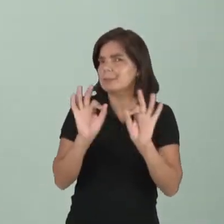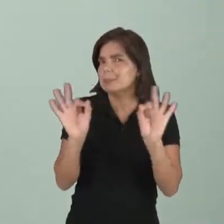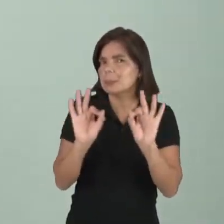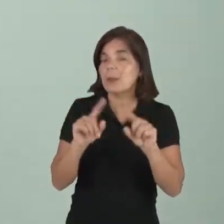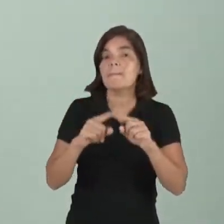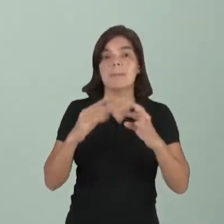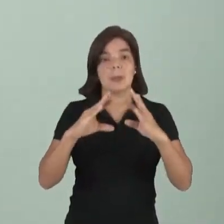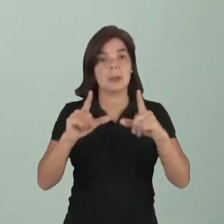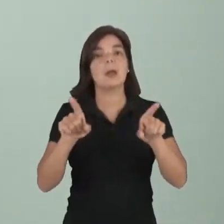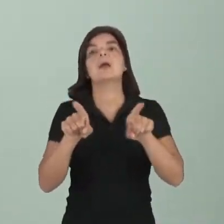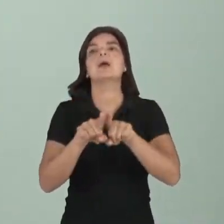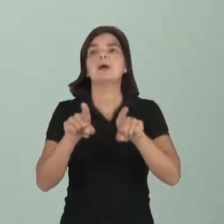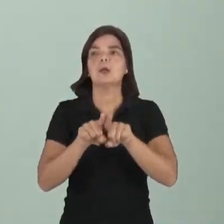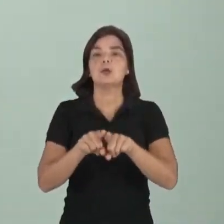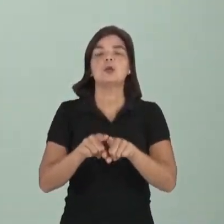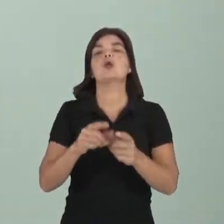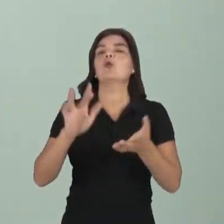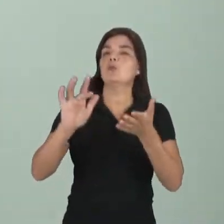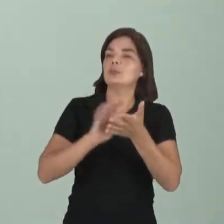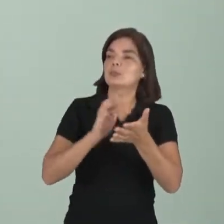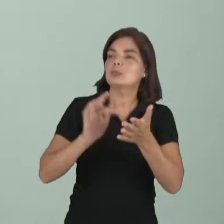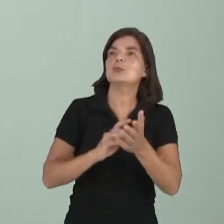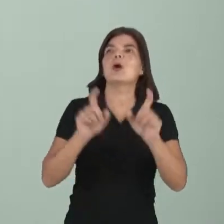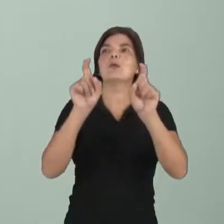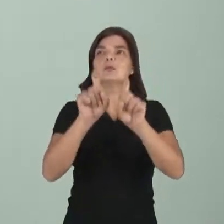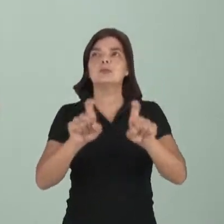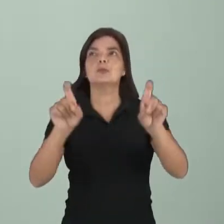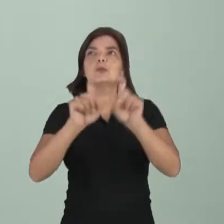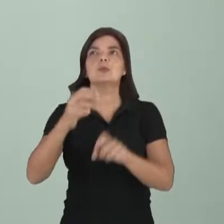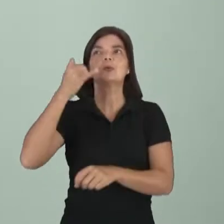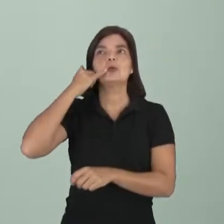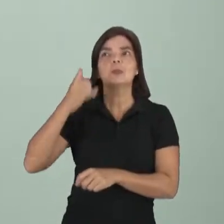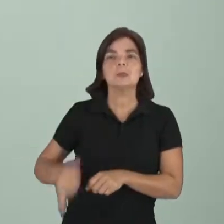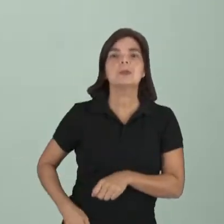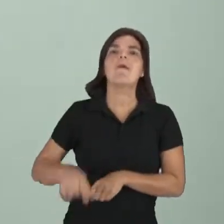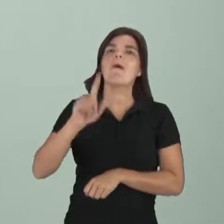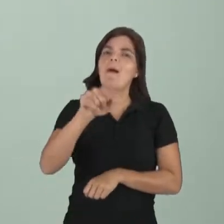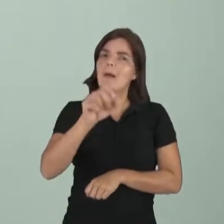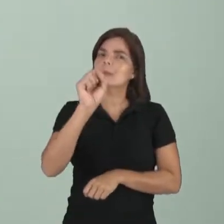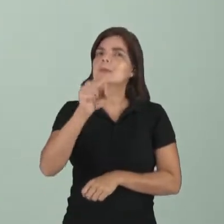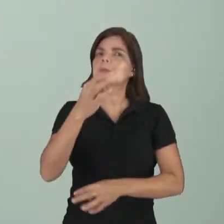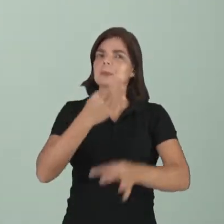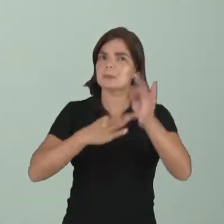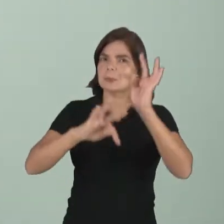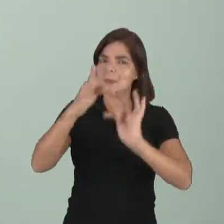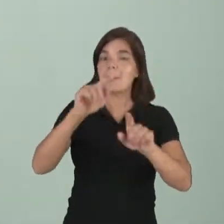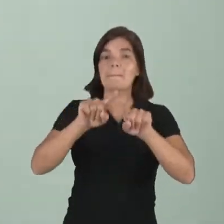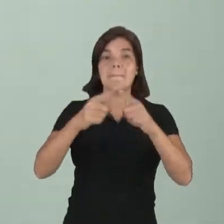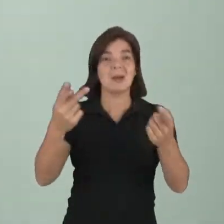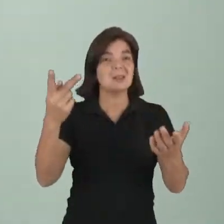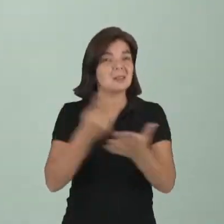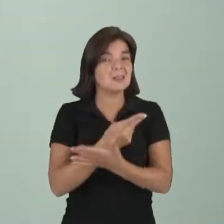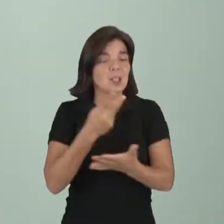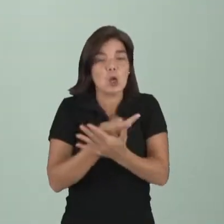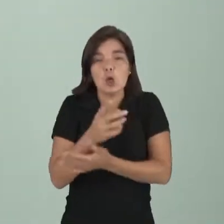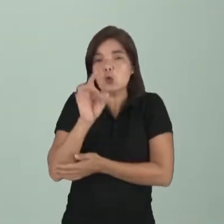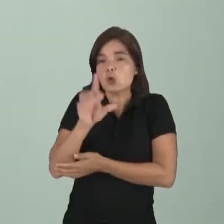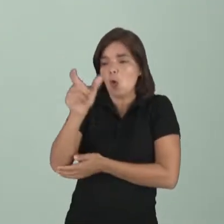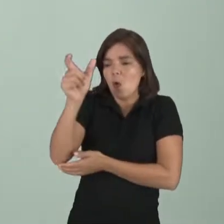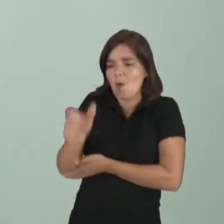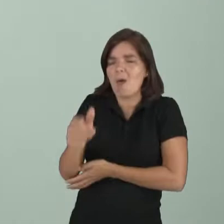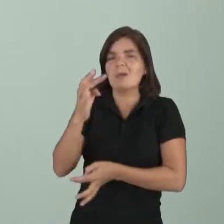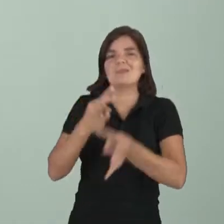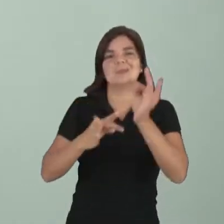claro que tudo isso, o tablet, o computador, enfim, são tecnologias, mas é errado a gente dizer que só isso